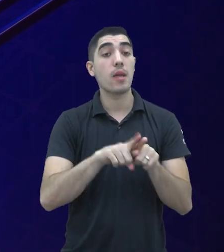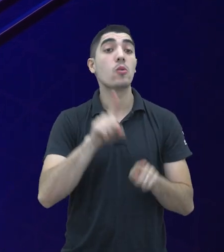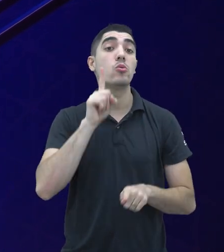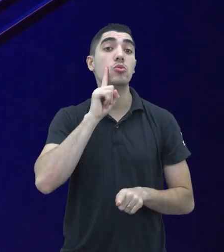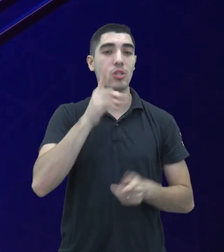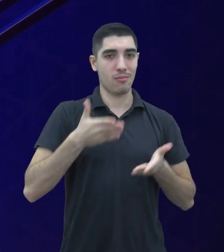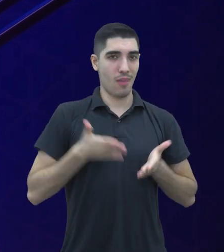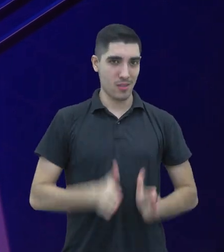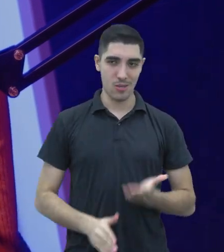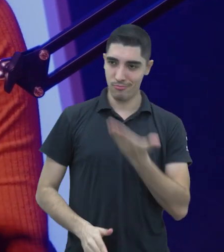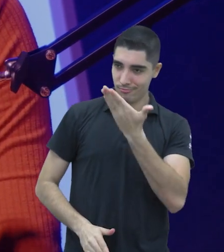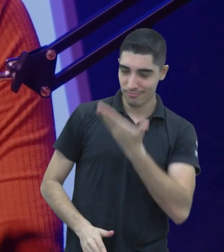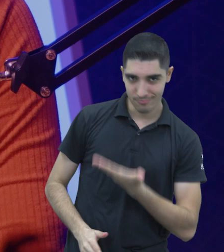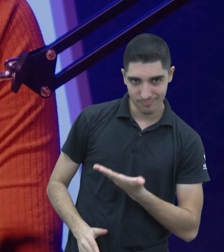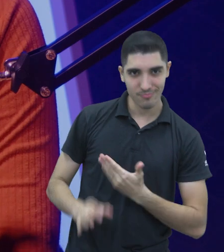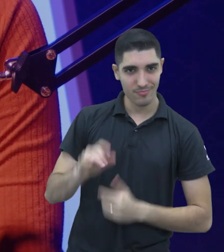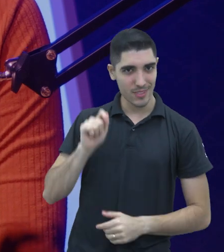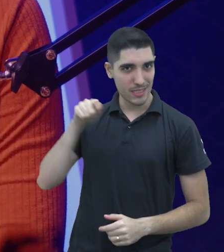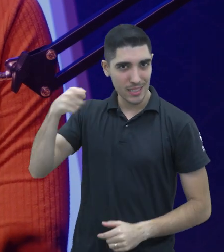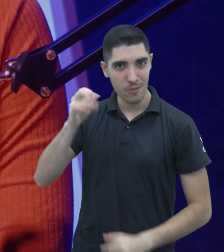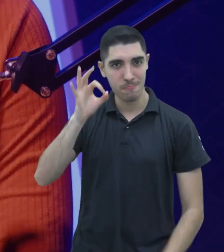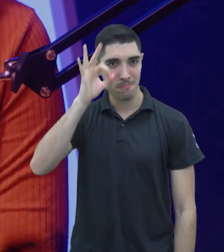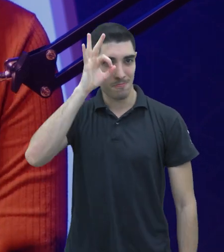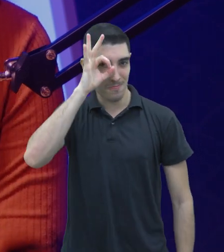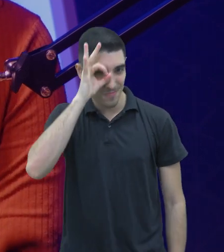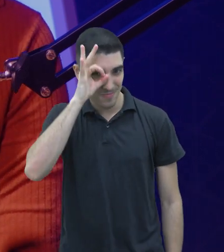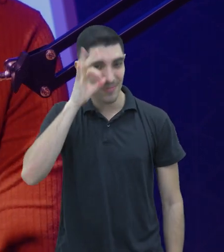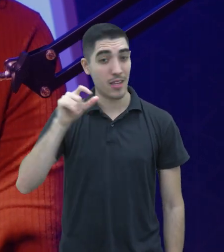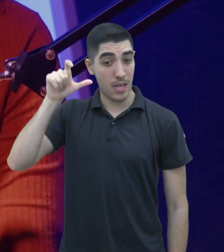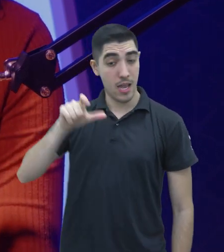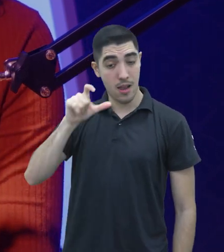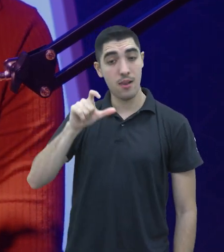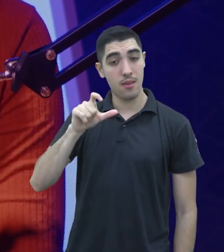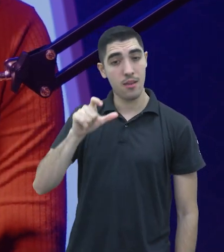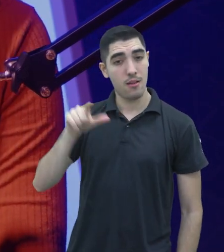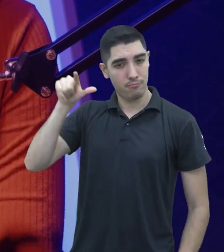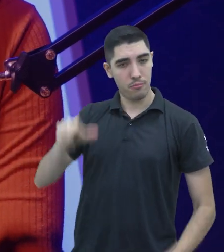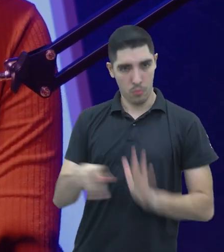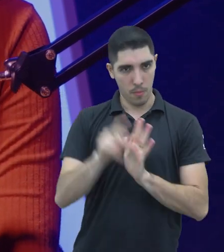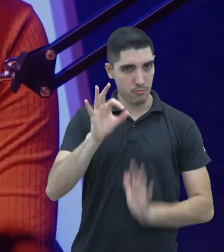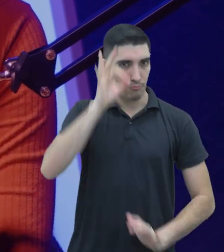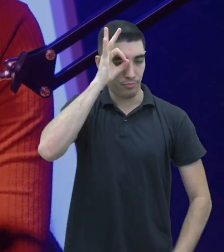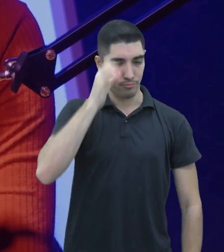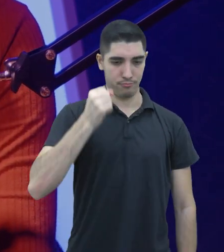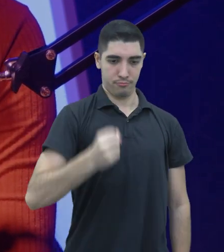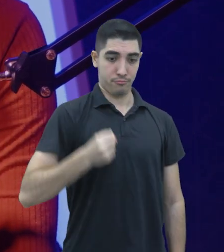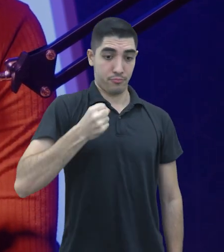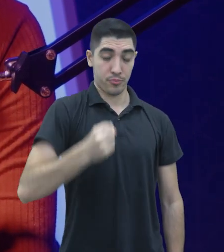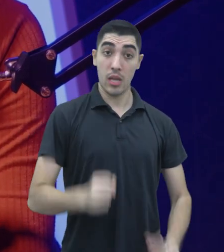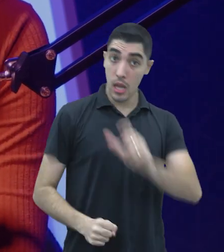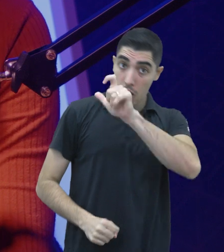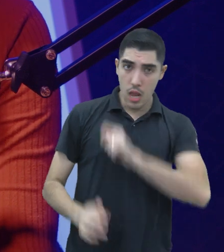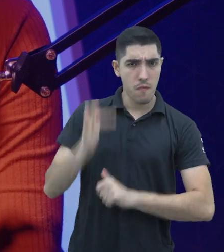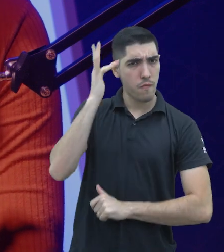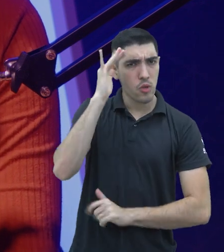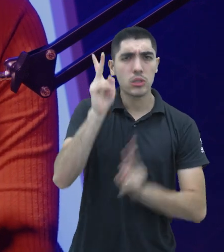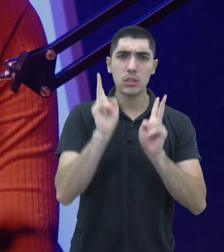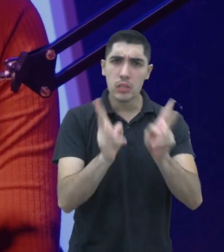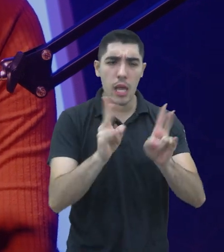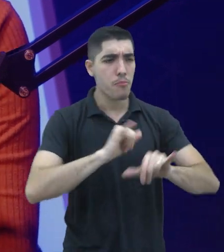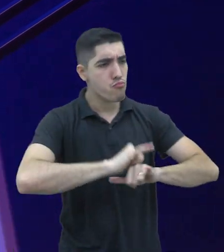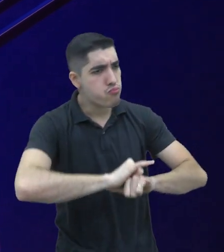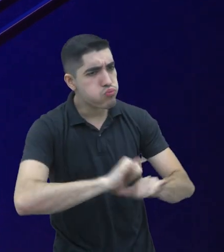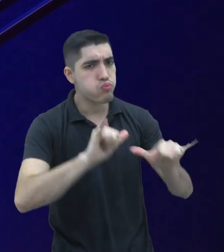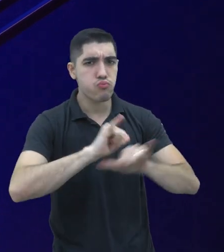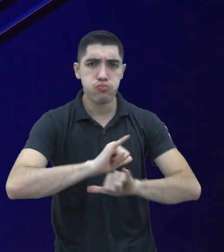do nascimento de Mahatma Gandhi, né? Que foi, então, um filósofo que lutou muito pela paz